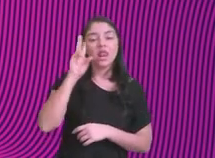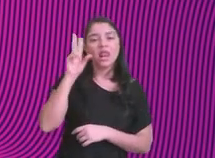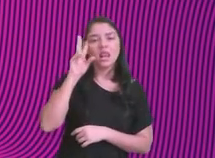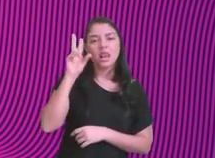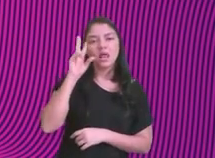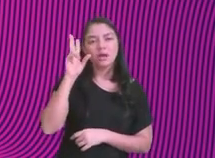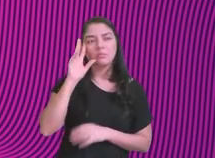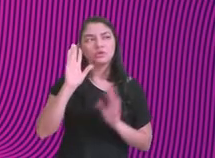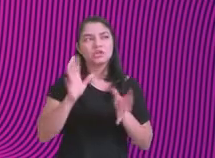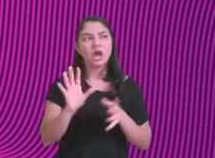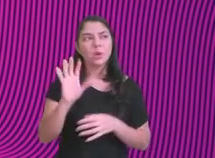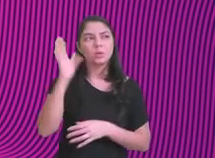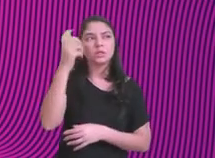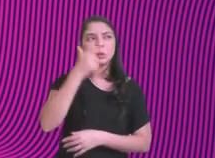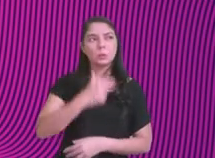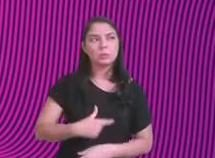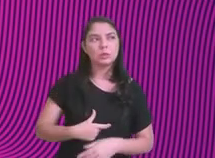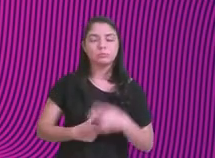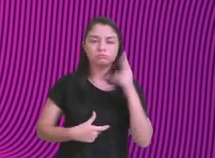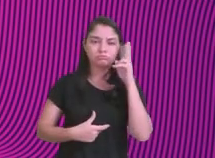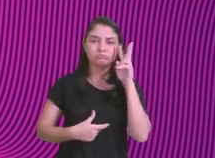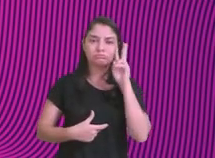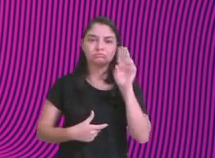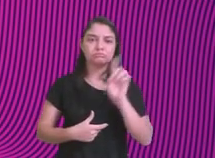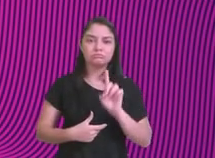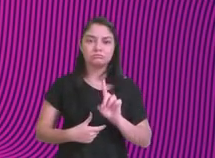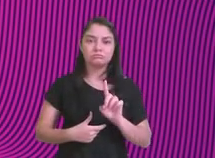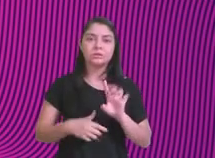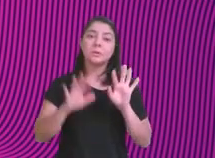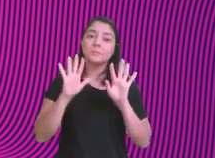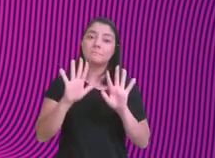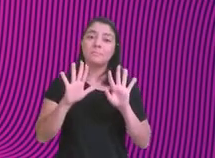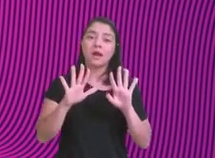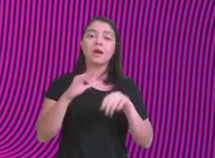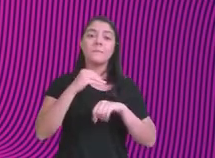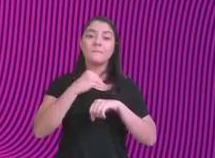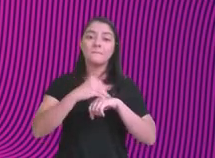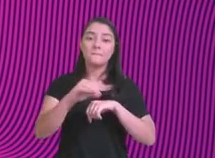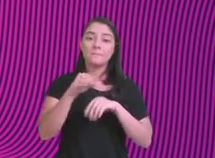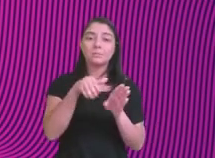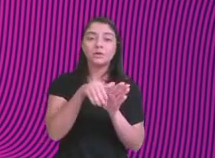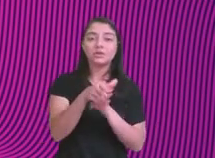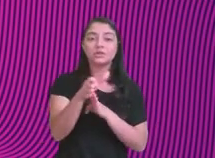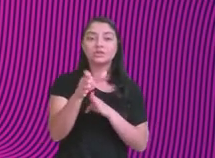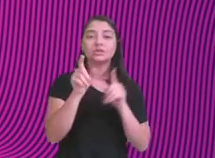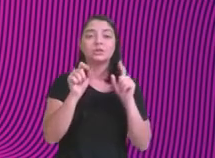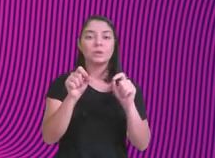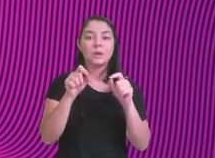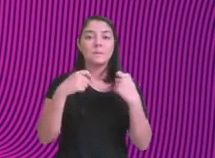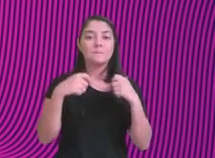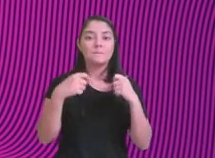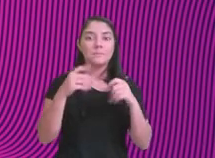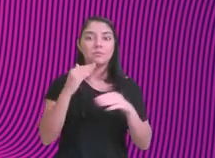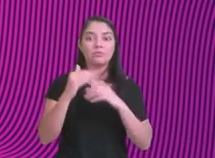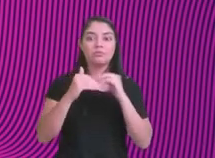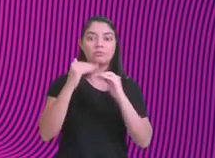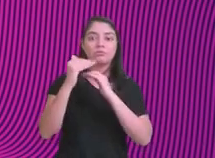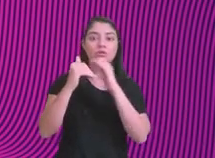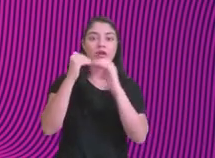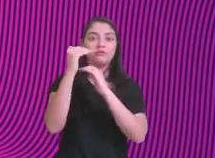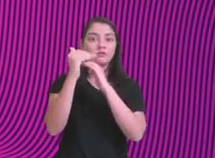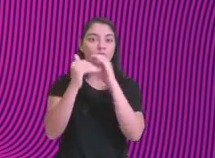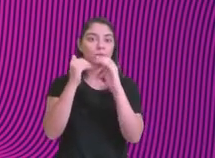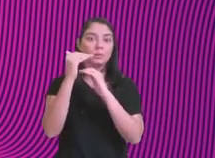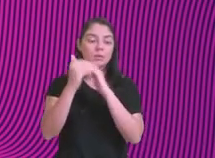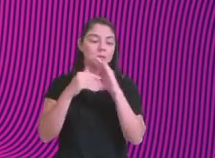aconteceu comigo. Então, o que eu ficaria de mensagem é isso, a técnica evoluindo, melhorar o acesso,